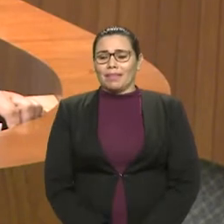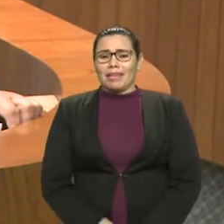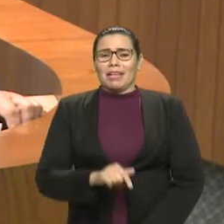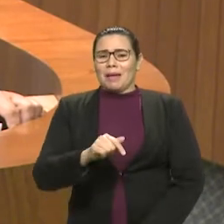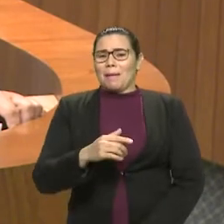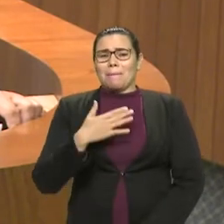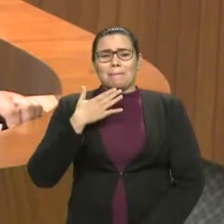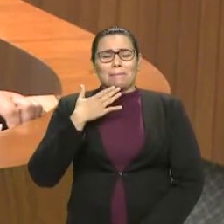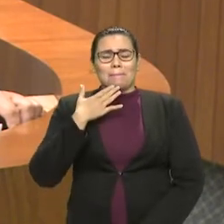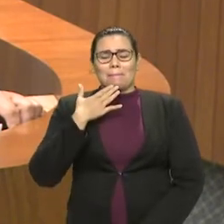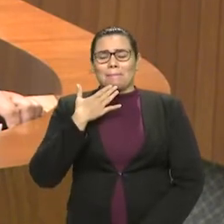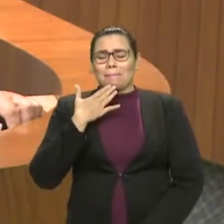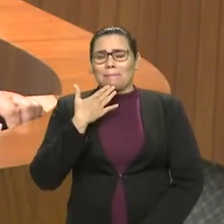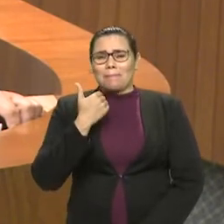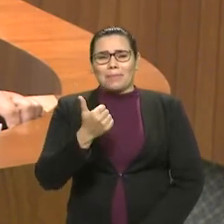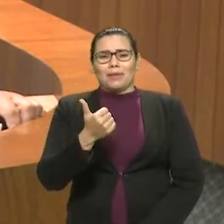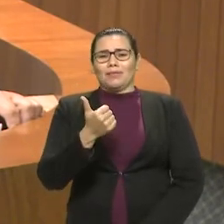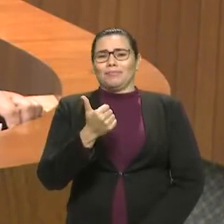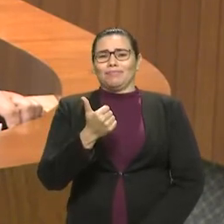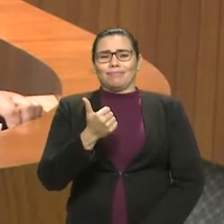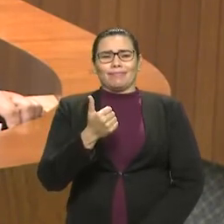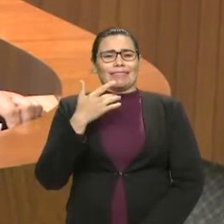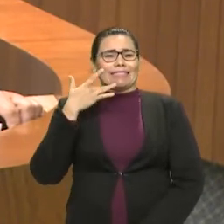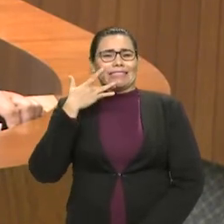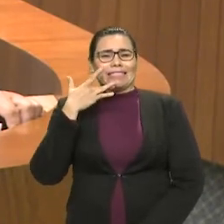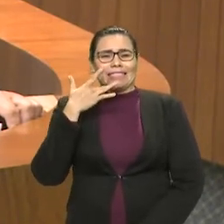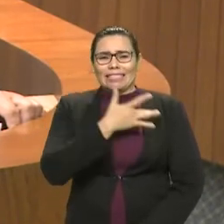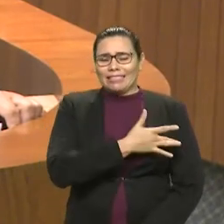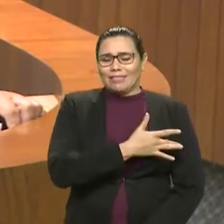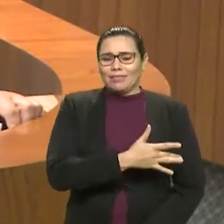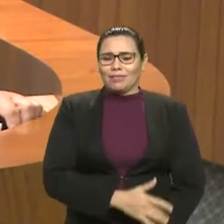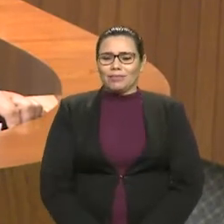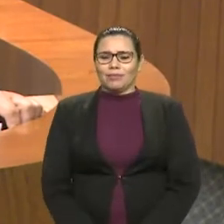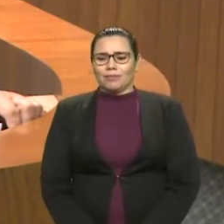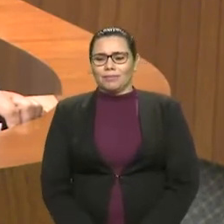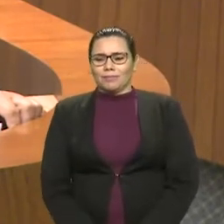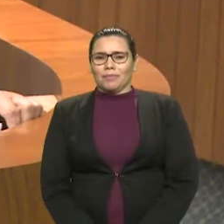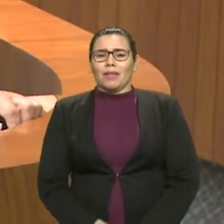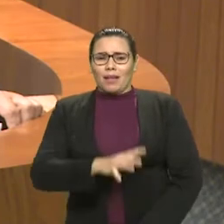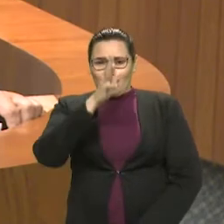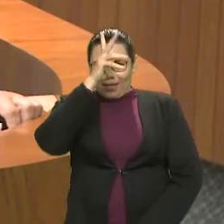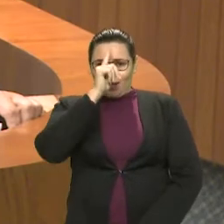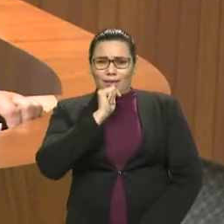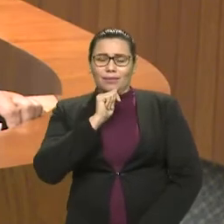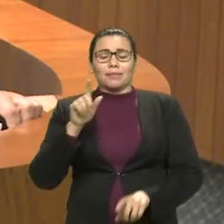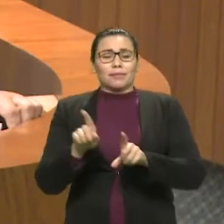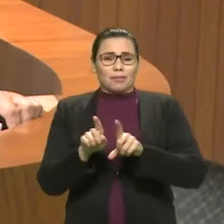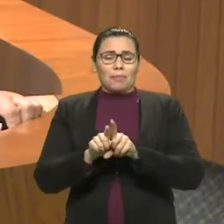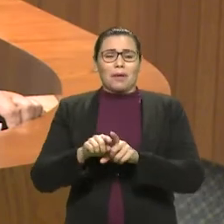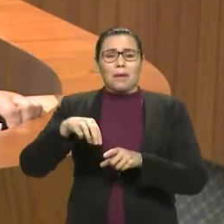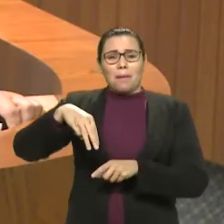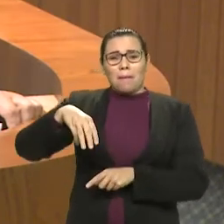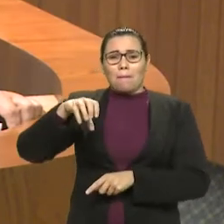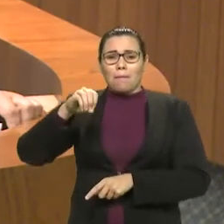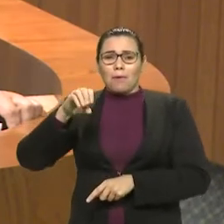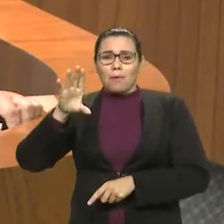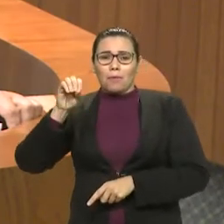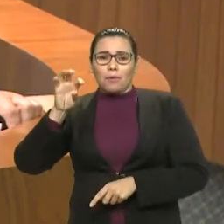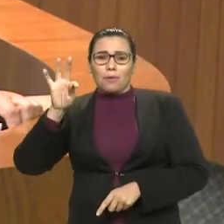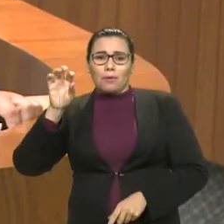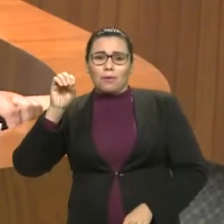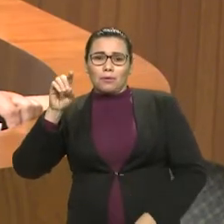do Leste viu caipira e o mocotó bem uma fotógrafa muito gostoso